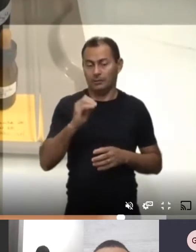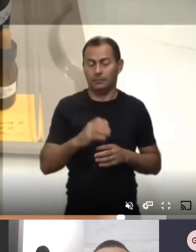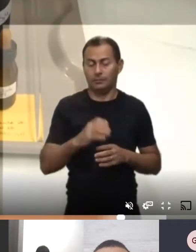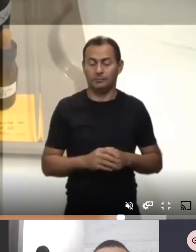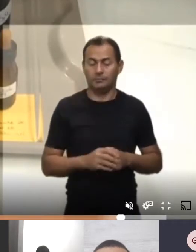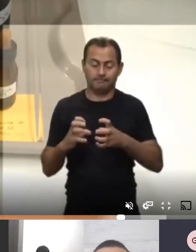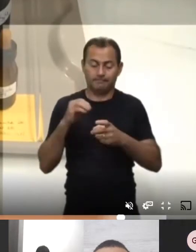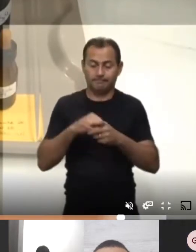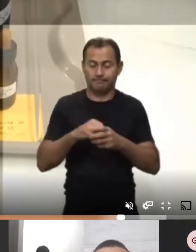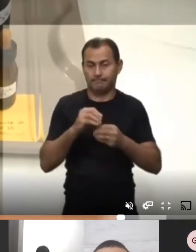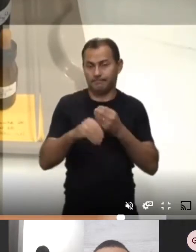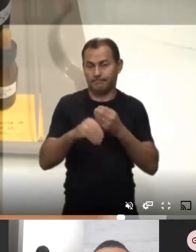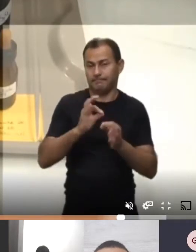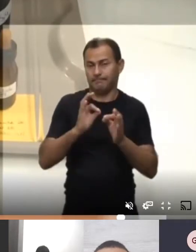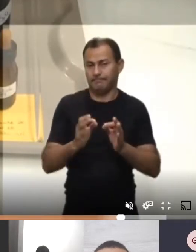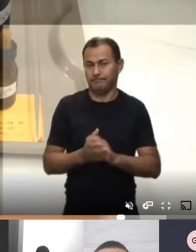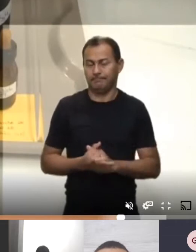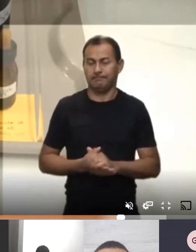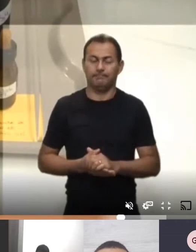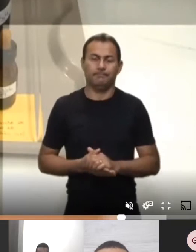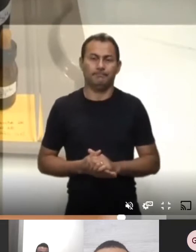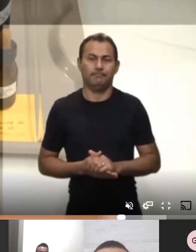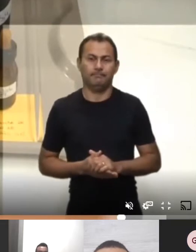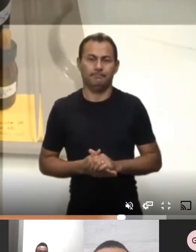o pH.